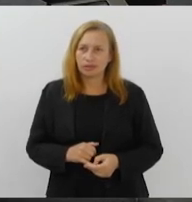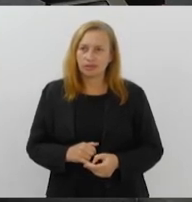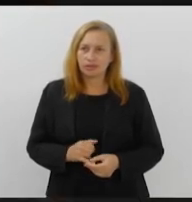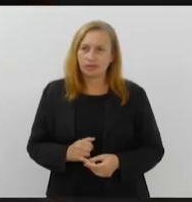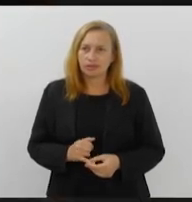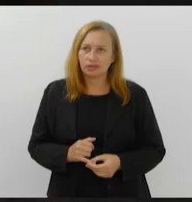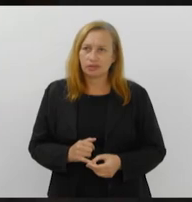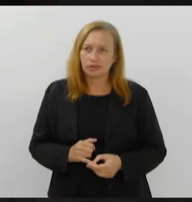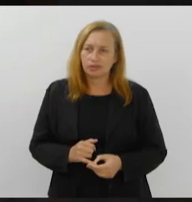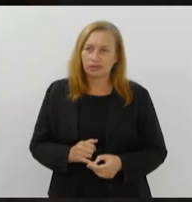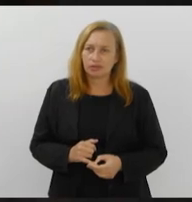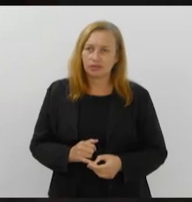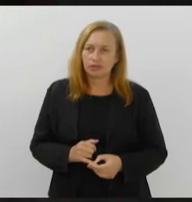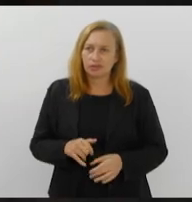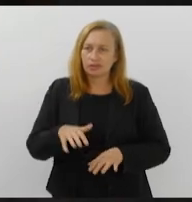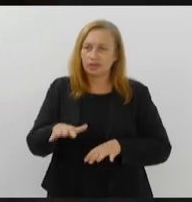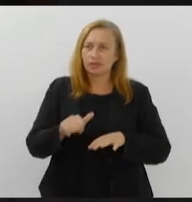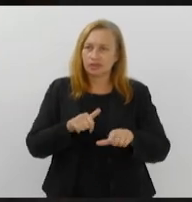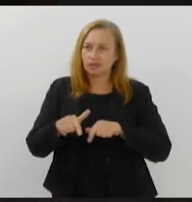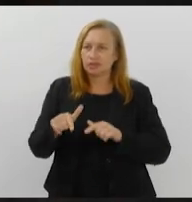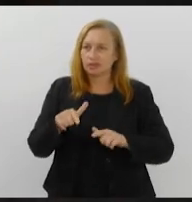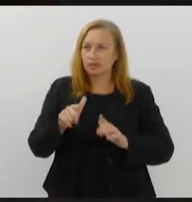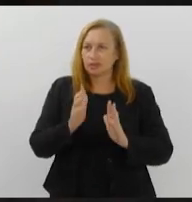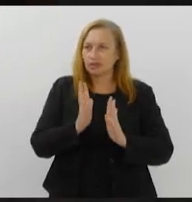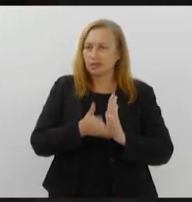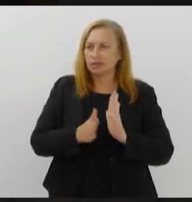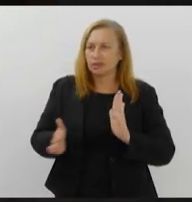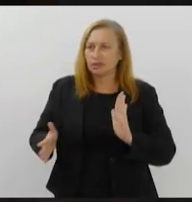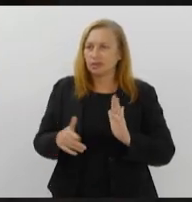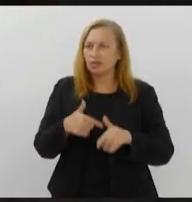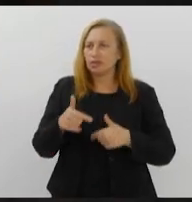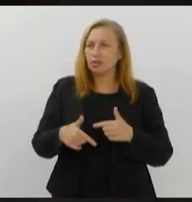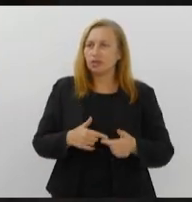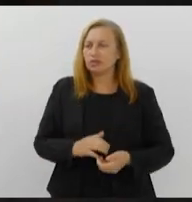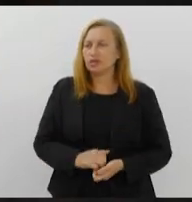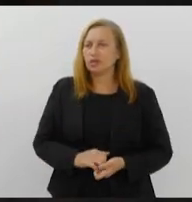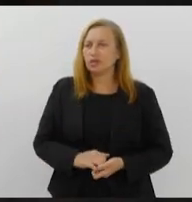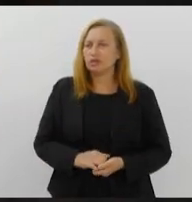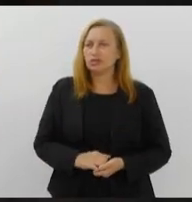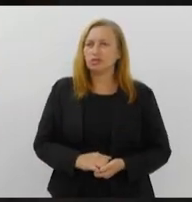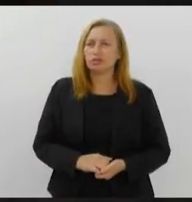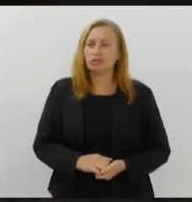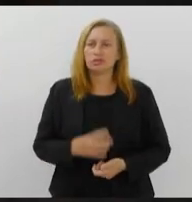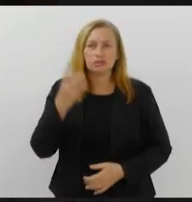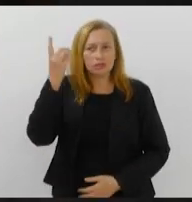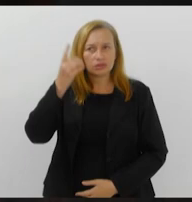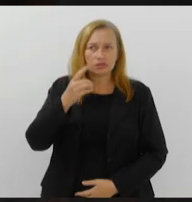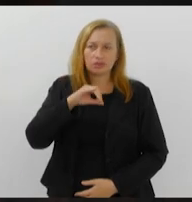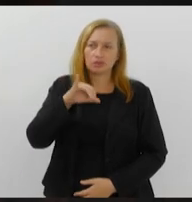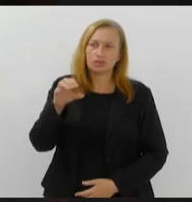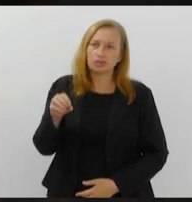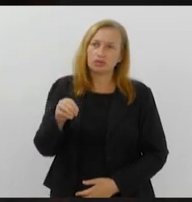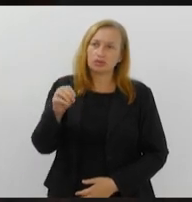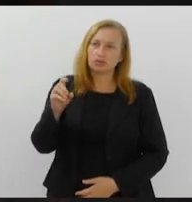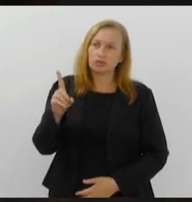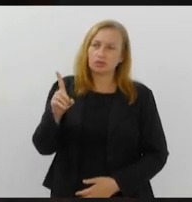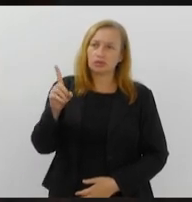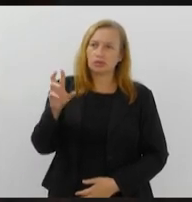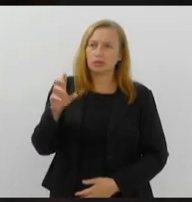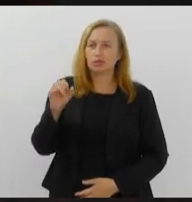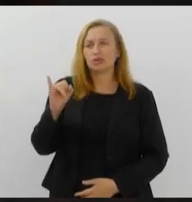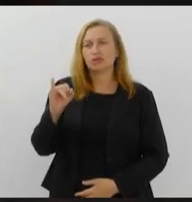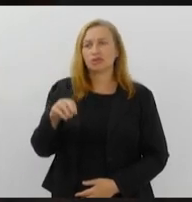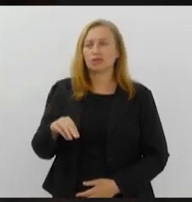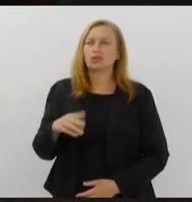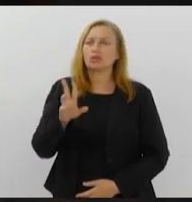A presidência chama os trabalhos à ordem para discutir o deputado Jordi. Lembrando aos senhores deputados que estão fazendo uso da